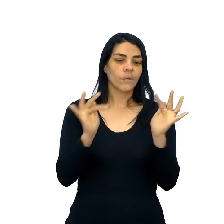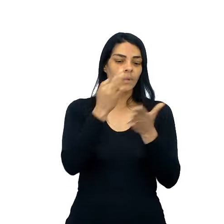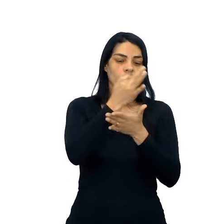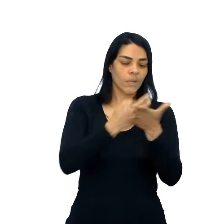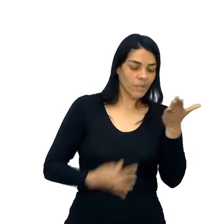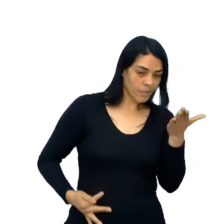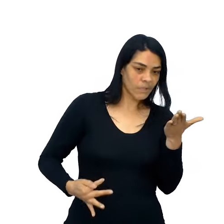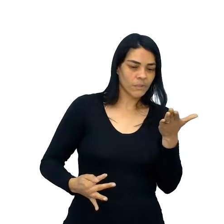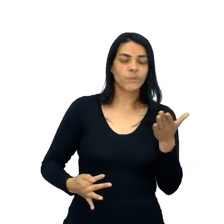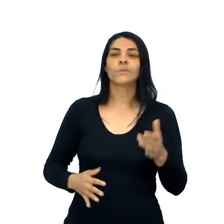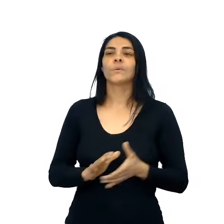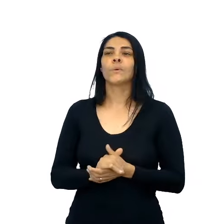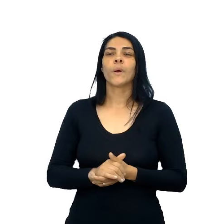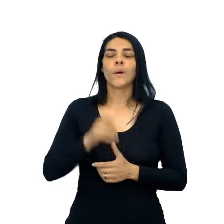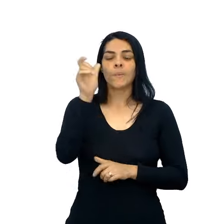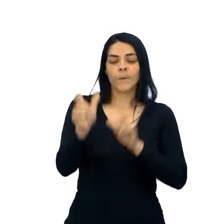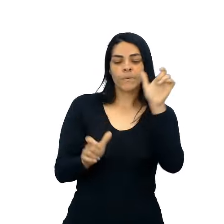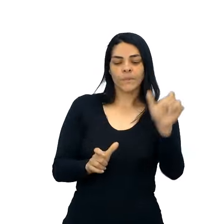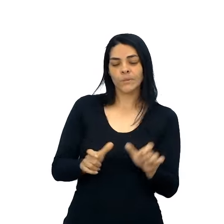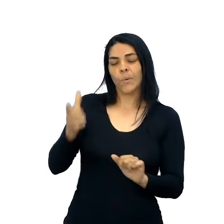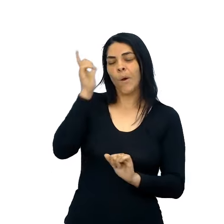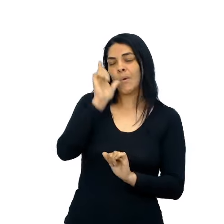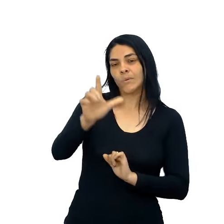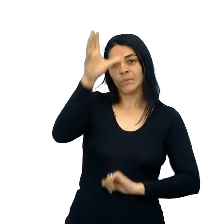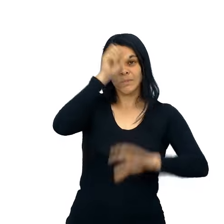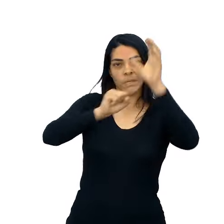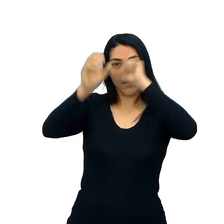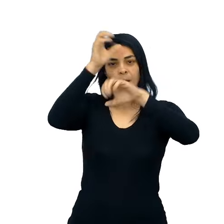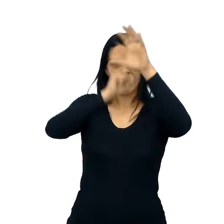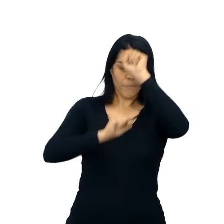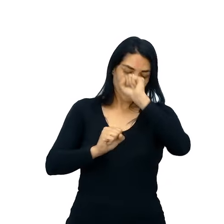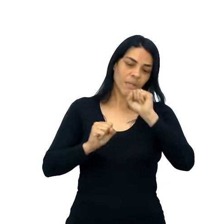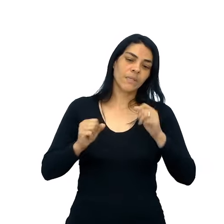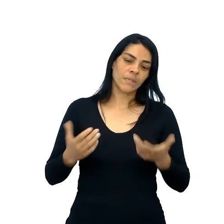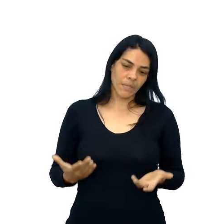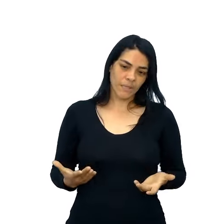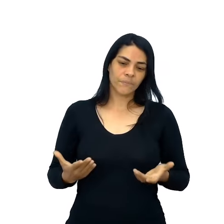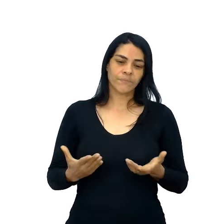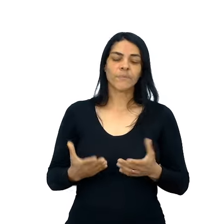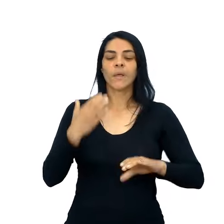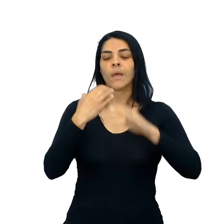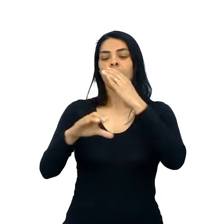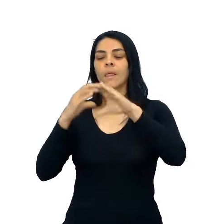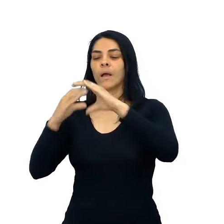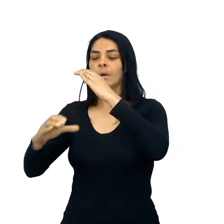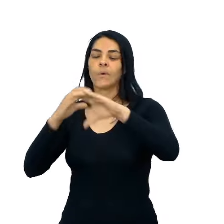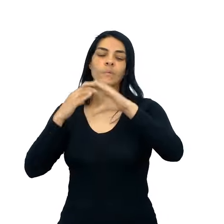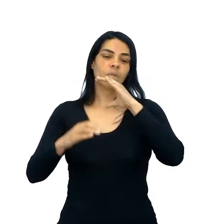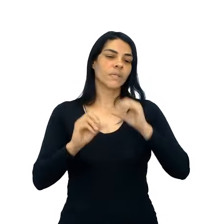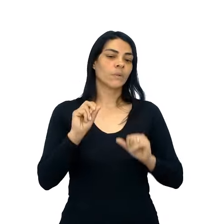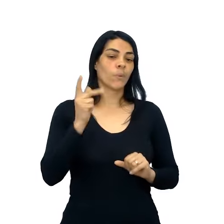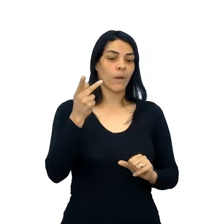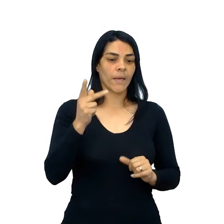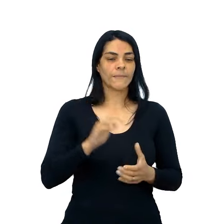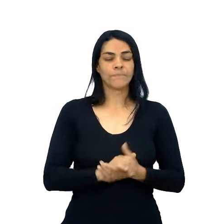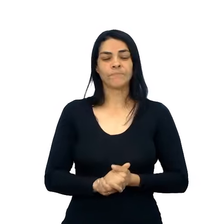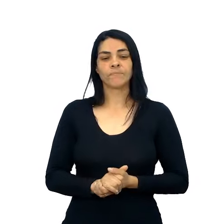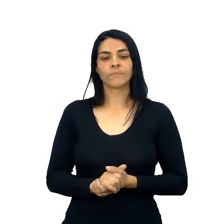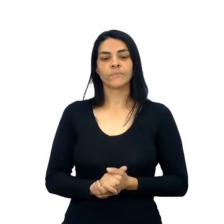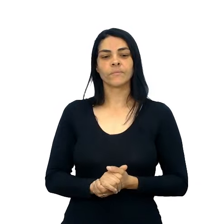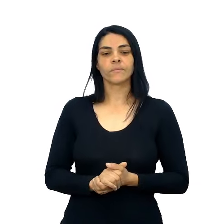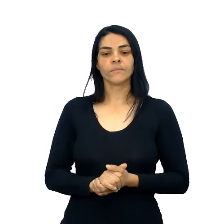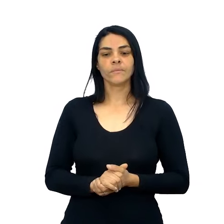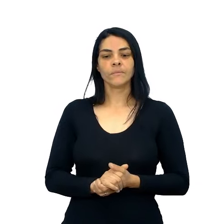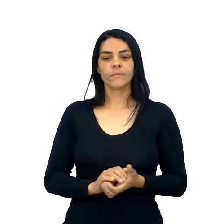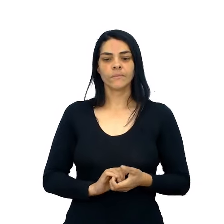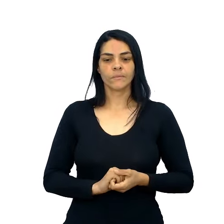tanto para ele aprender quanto para ele atender às suas necessidades comunicativas. Ok? Então,